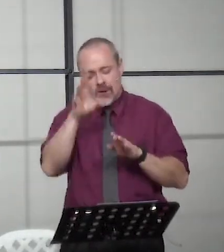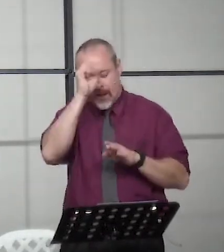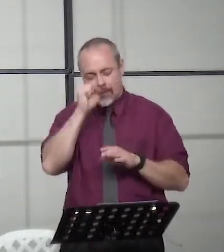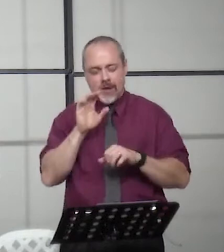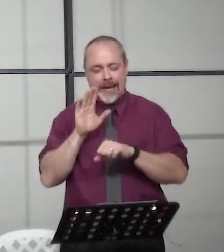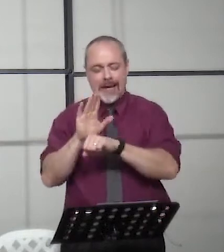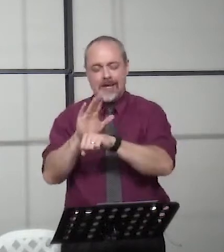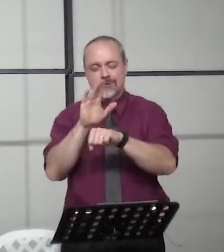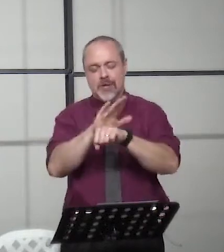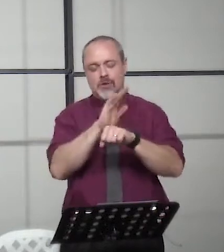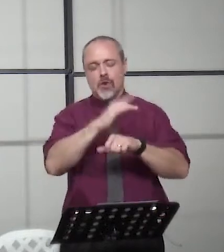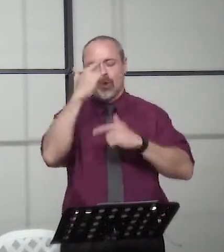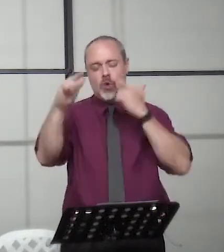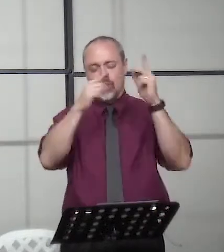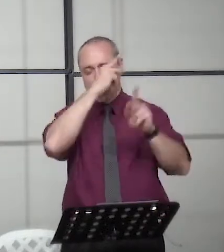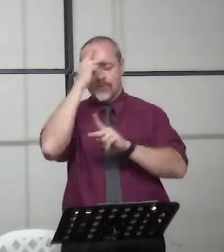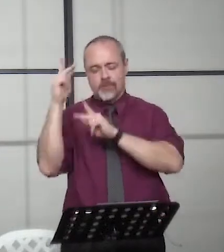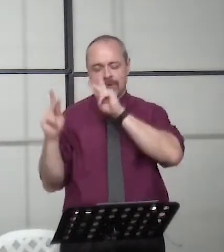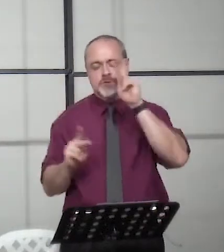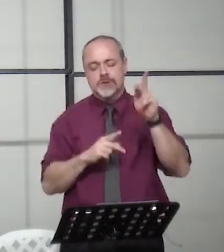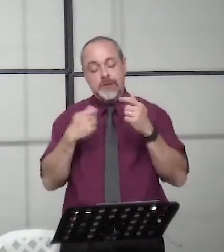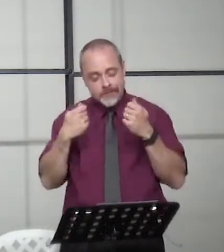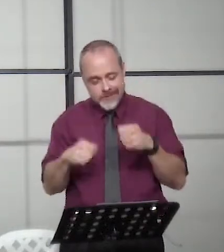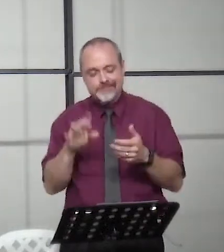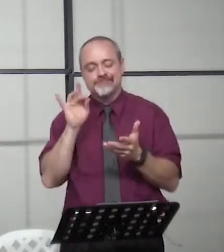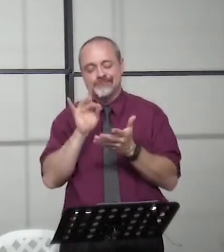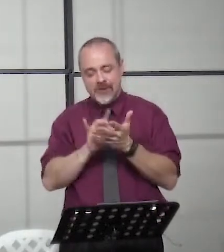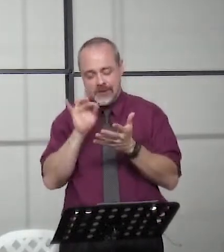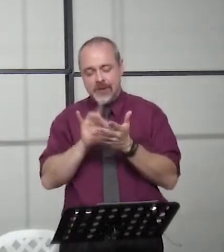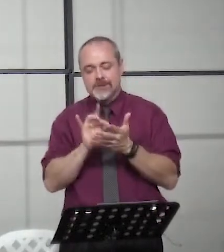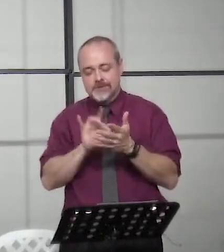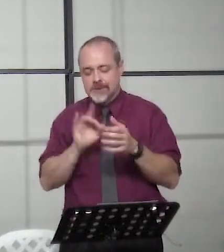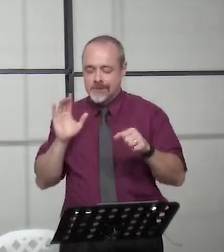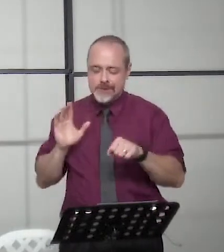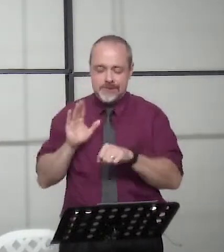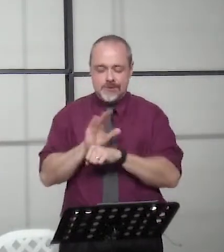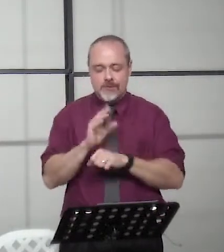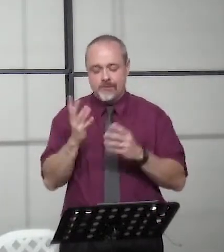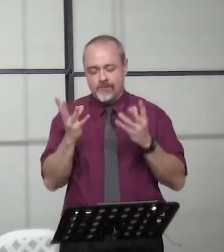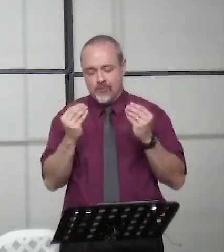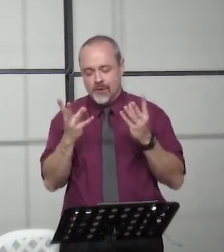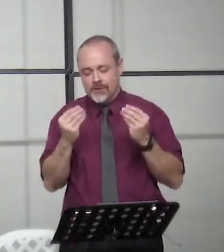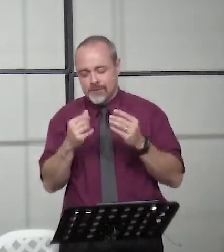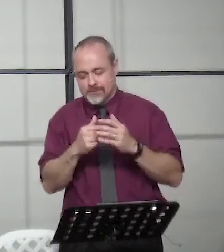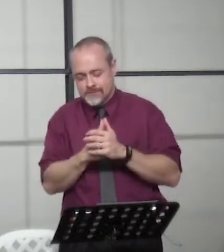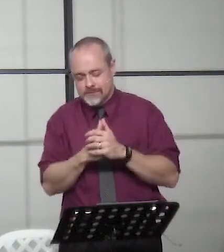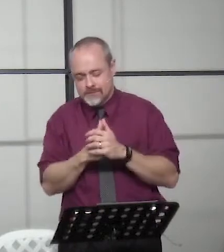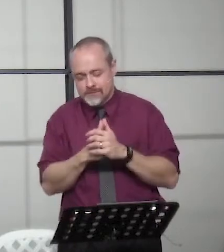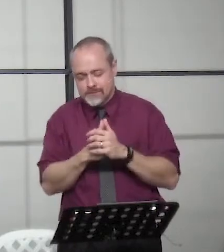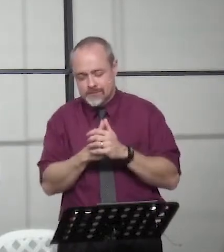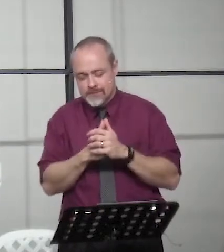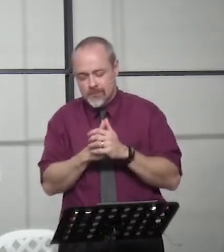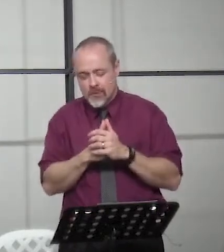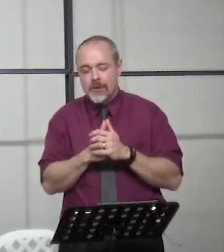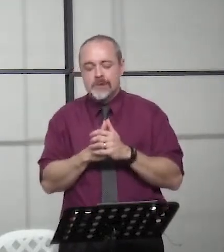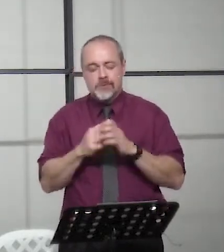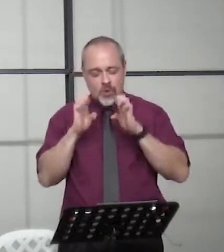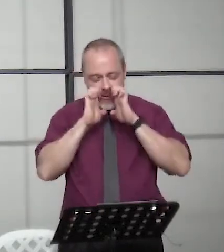os que realmente precisam de muita ajuda, não podendo ter alguém para dar o